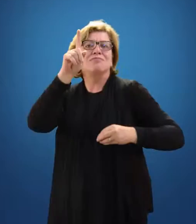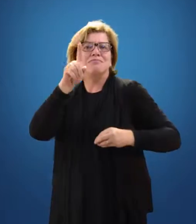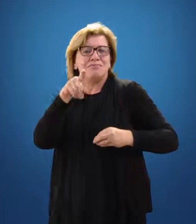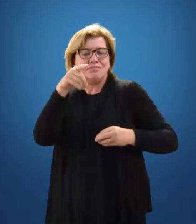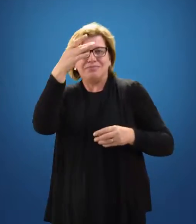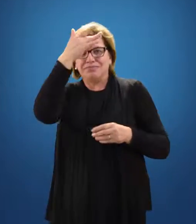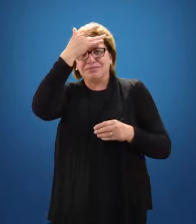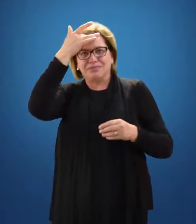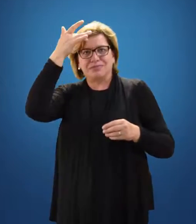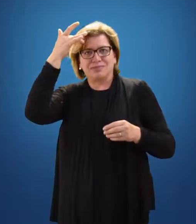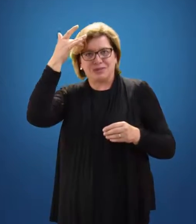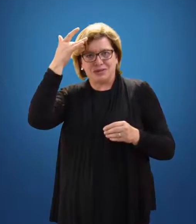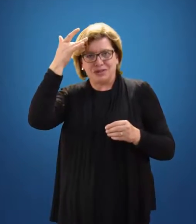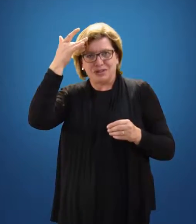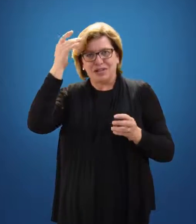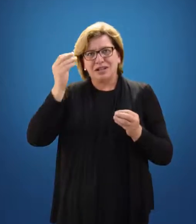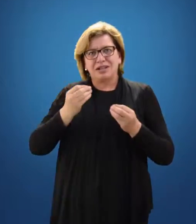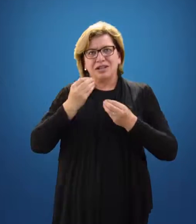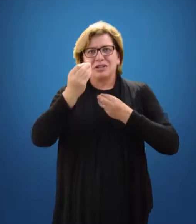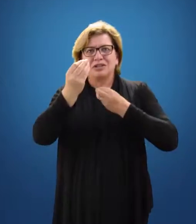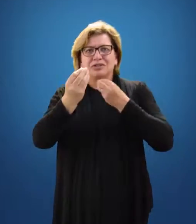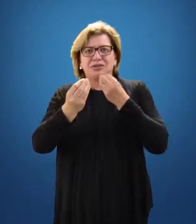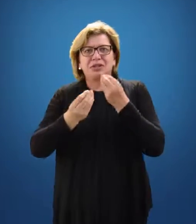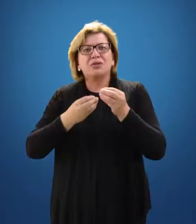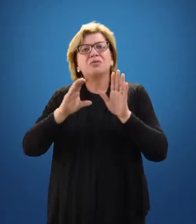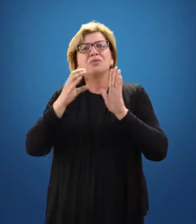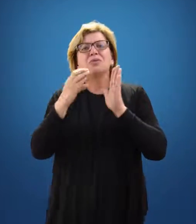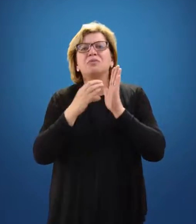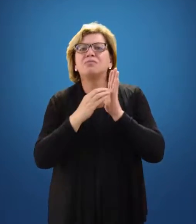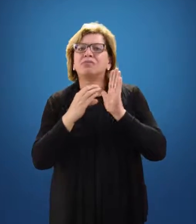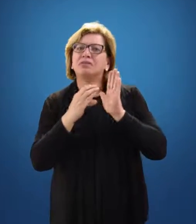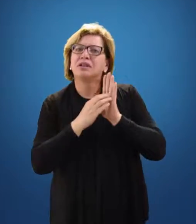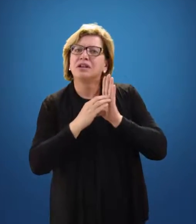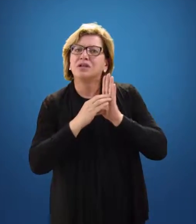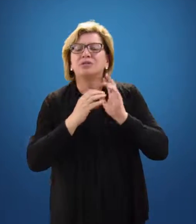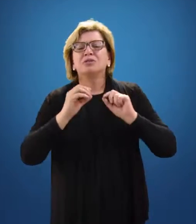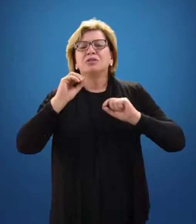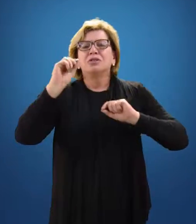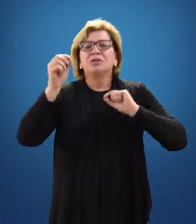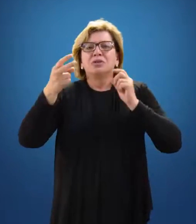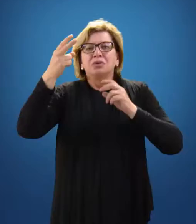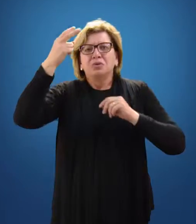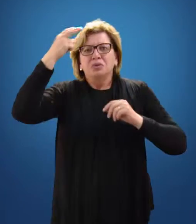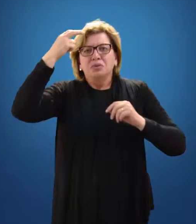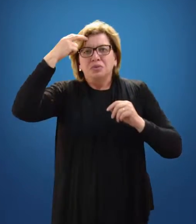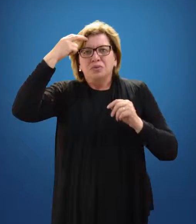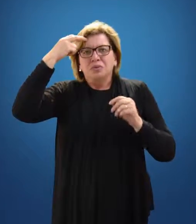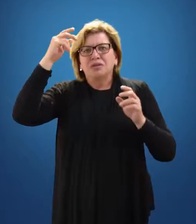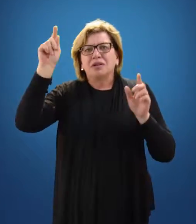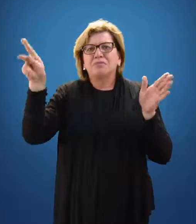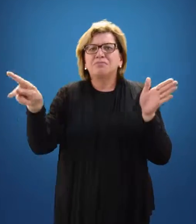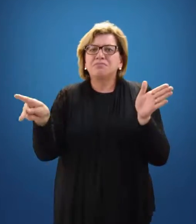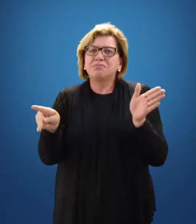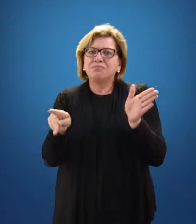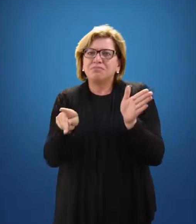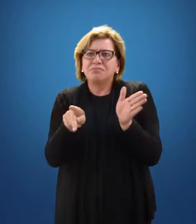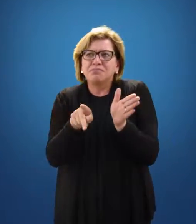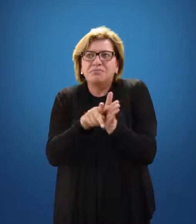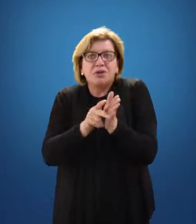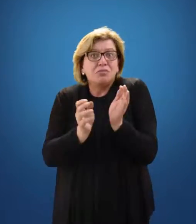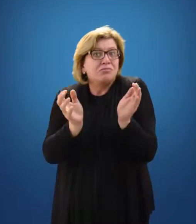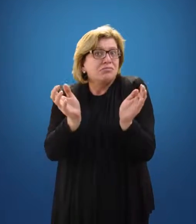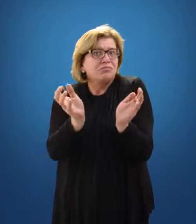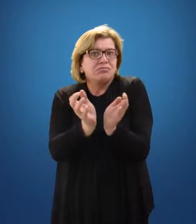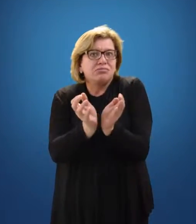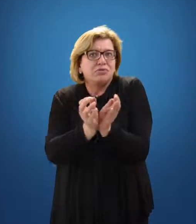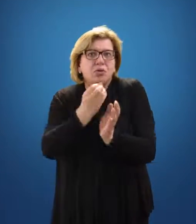pessoas. De igual forma, o conceito de cultura se aplica a todas as pessoas ou grupos. Não existe grupo